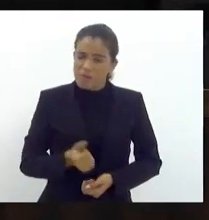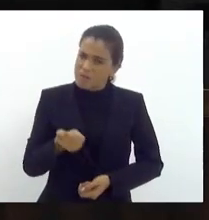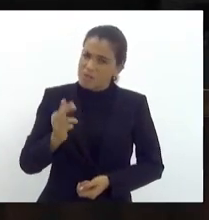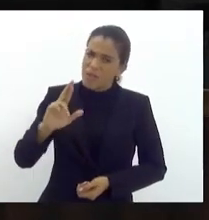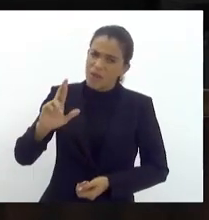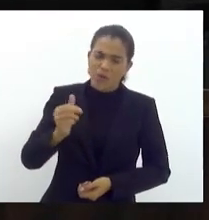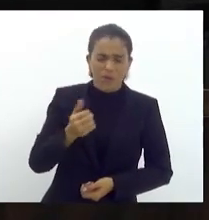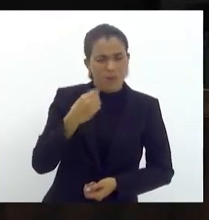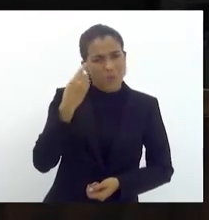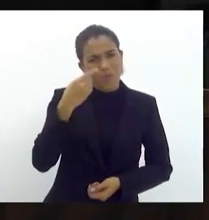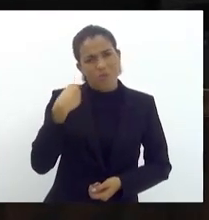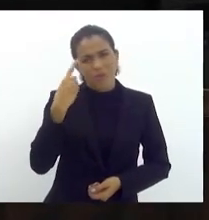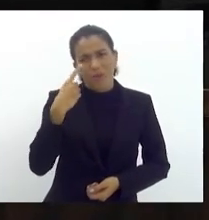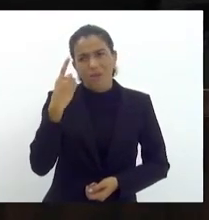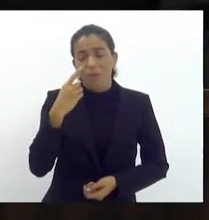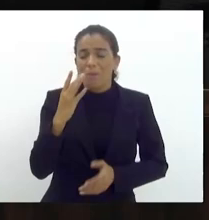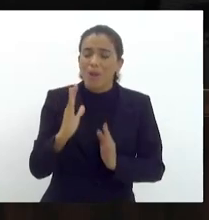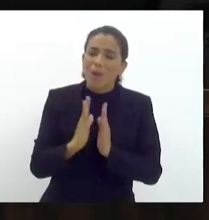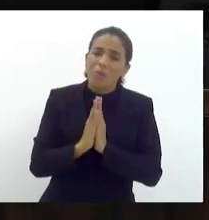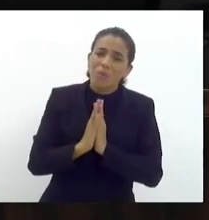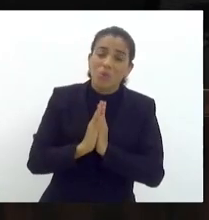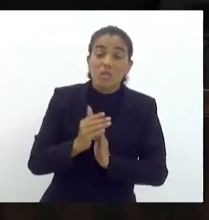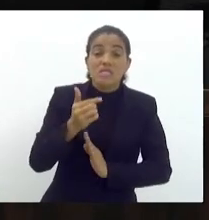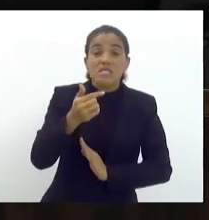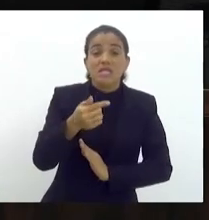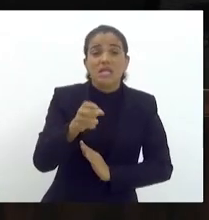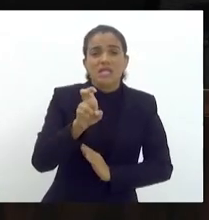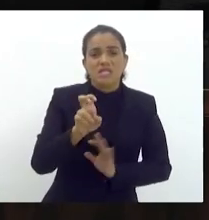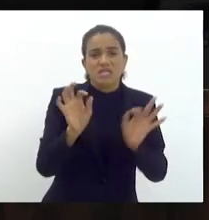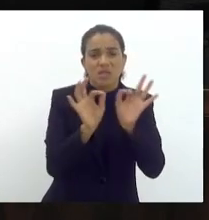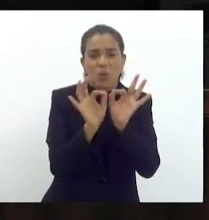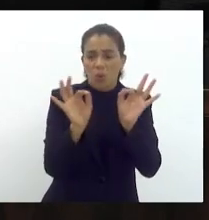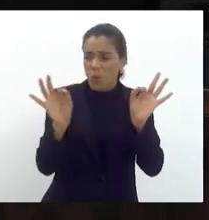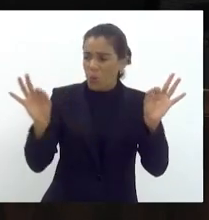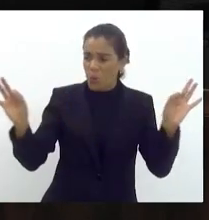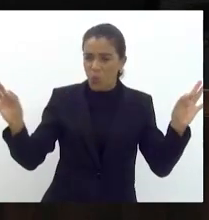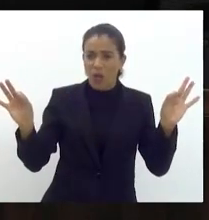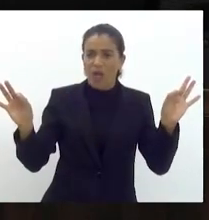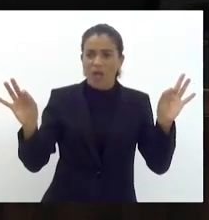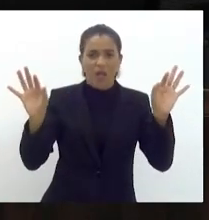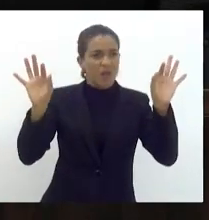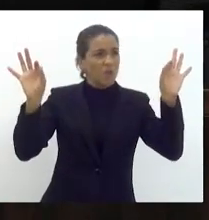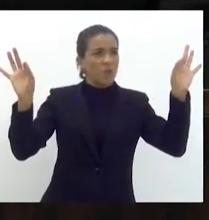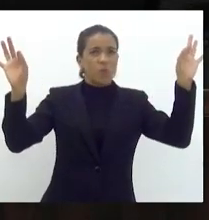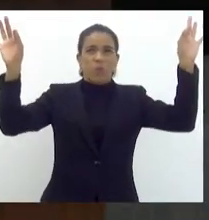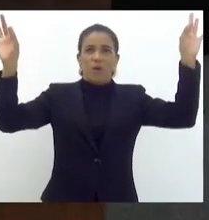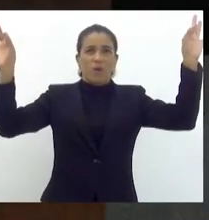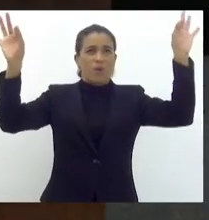Senhoras derrotado uma televisão de pelo menos 75 polegadas para março